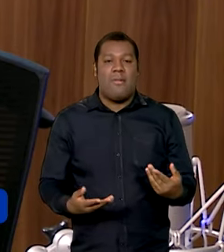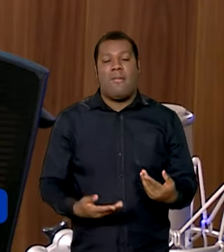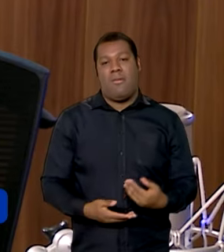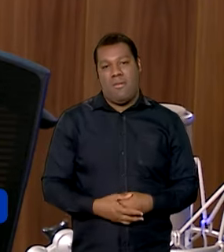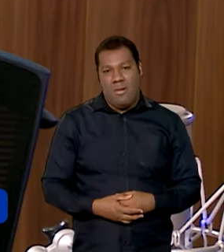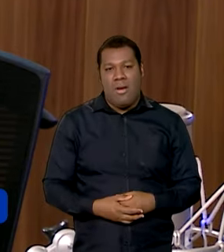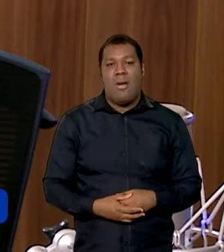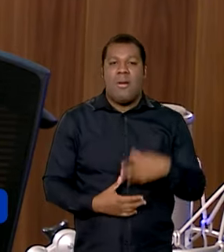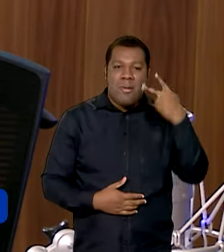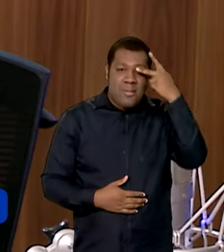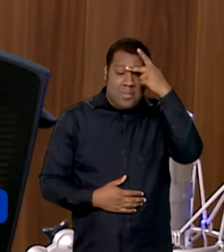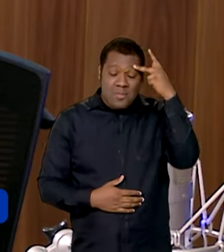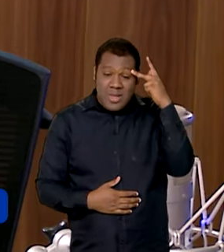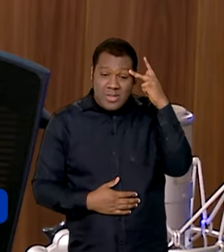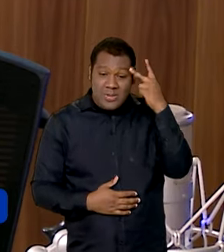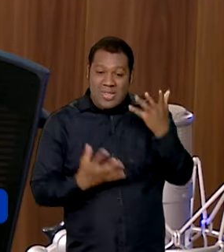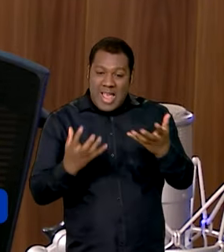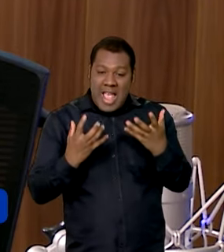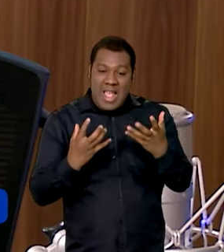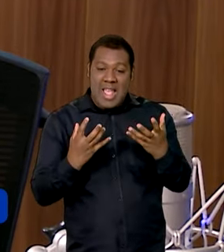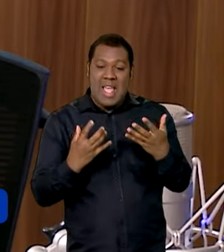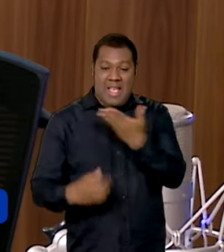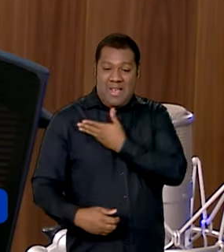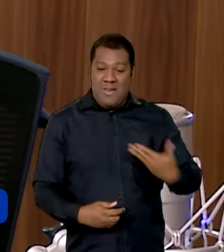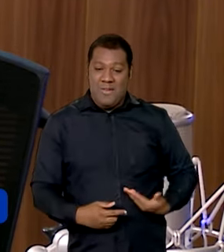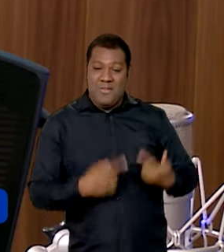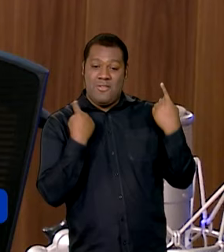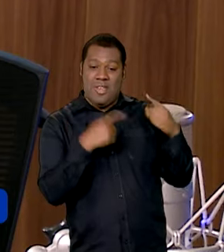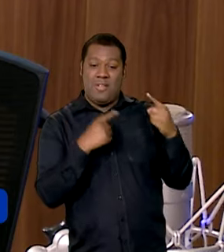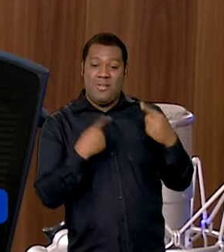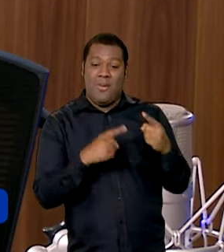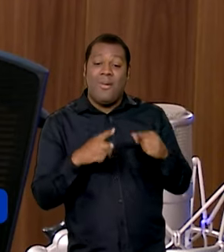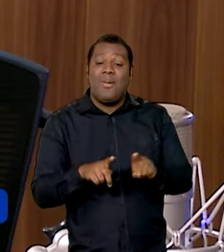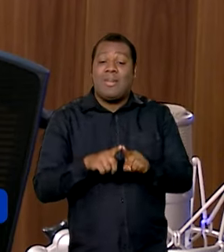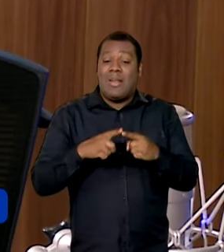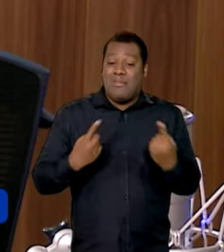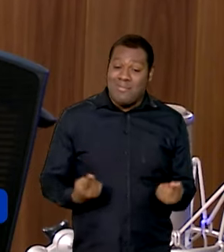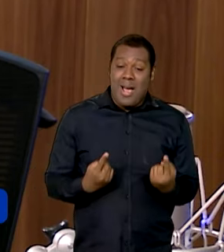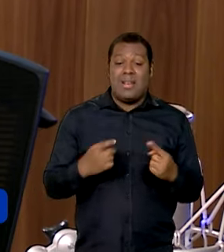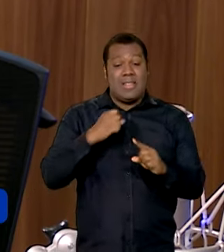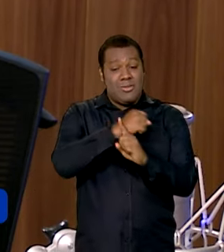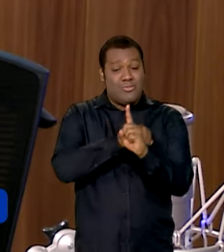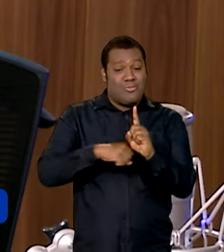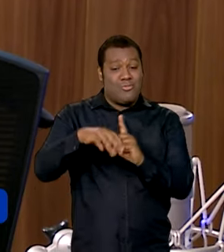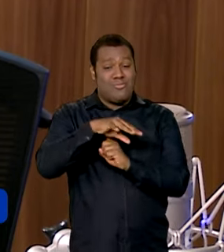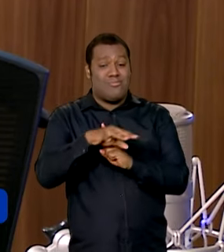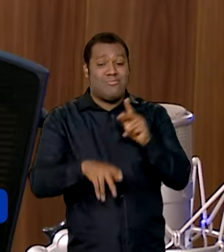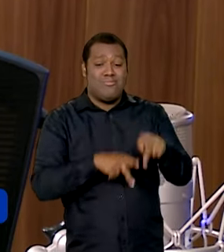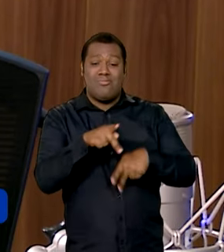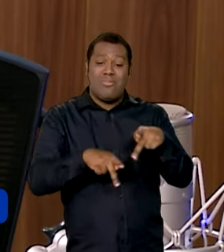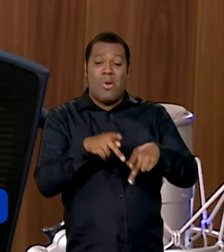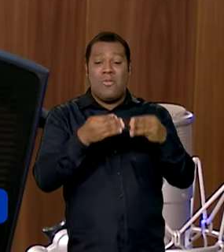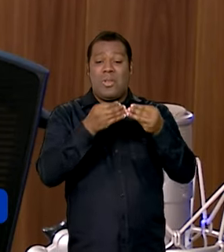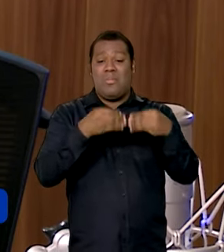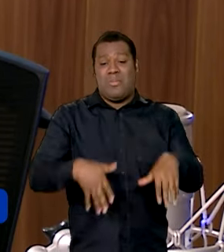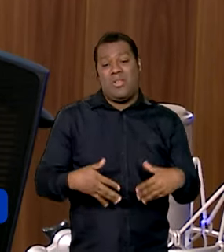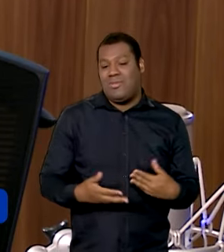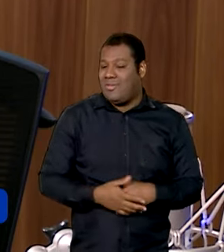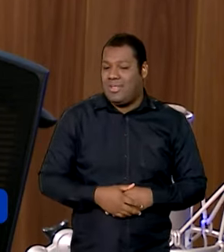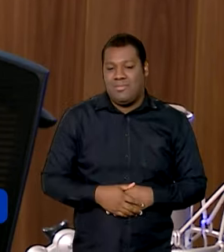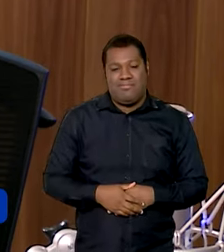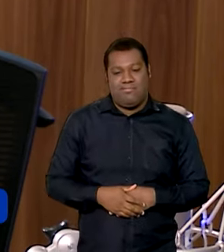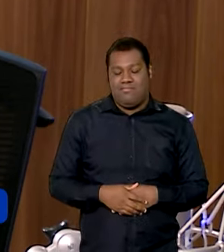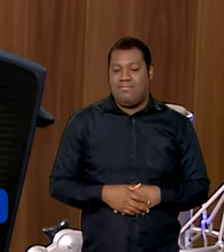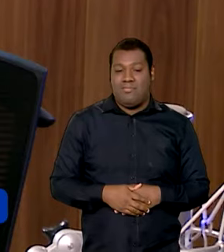pensam que estão fazendo com os governos não estão fazendo com a sociedade então é lamentável isso eu acho que não podemos deixar nenhum caso